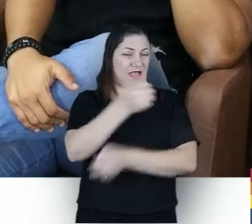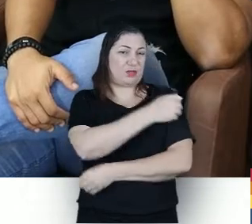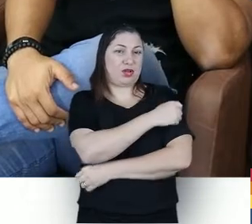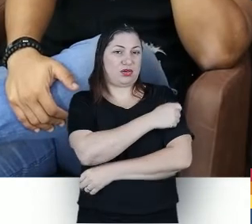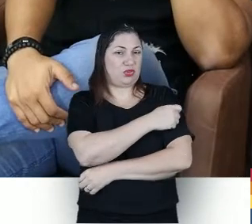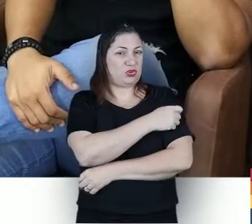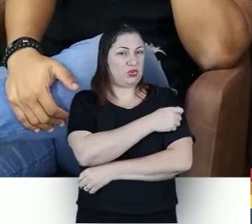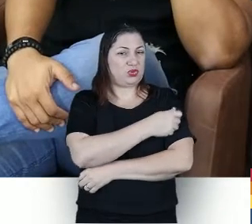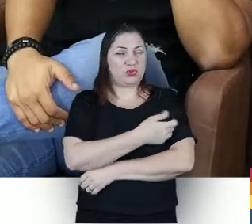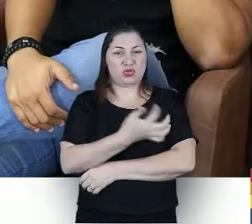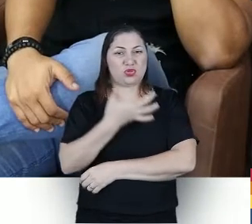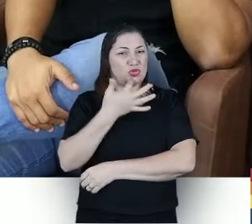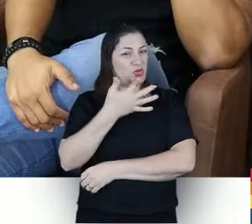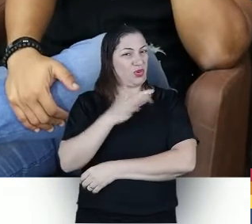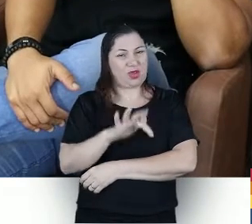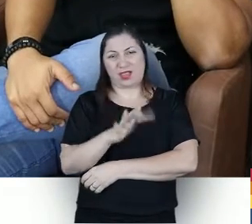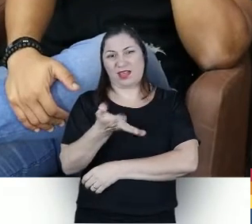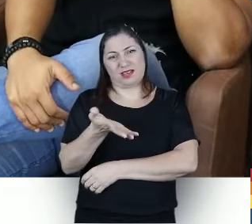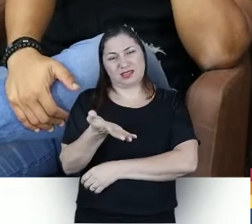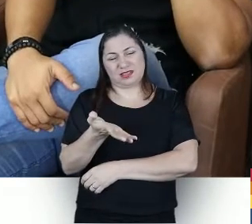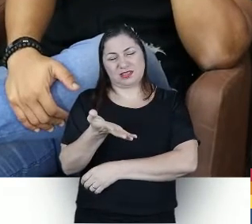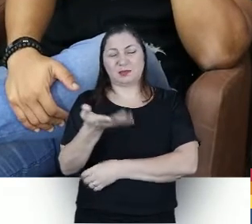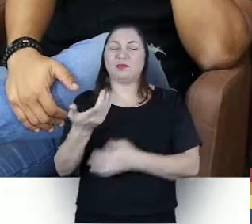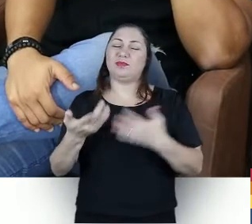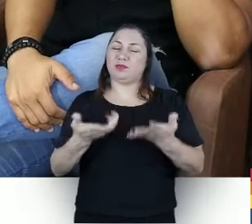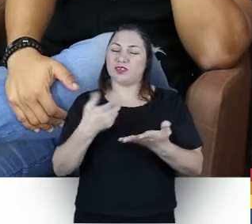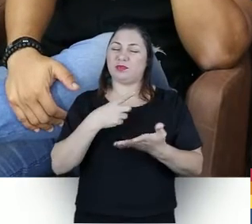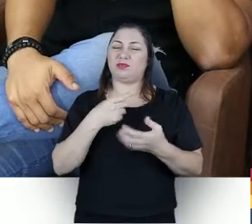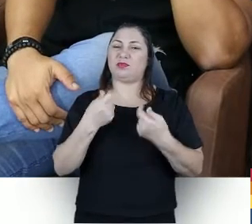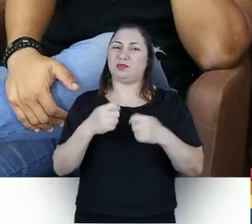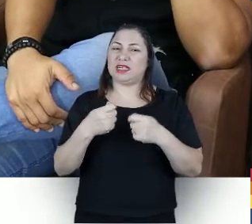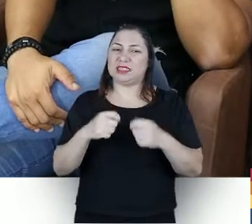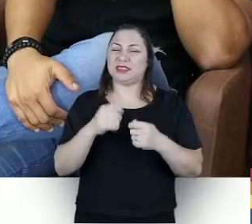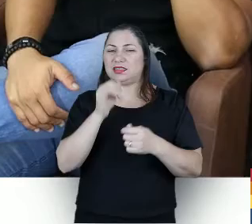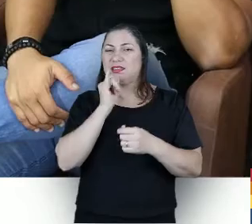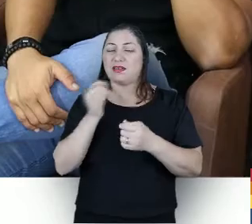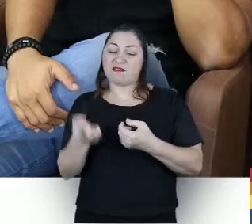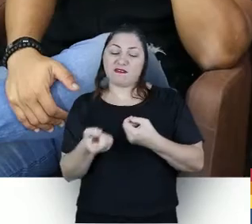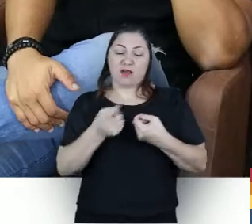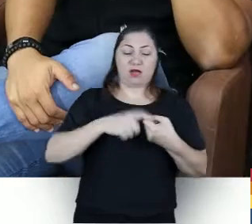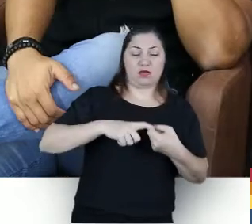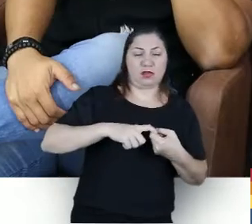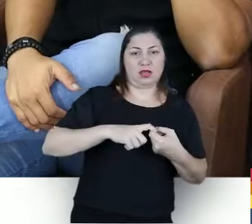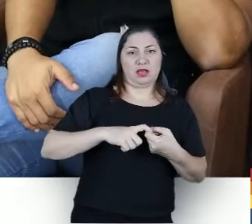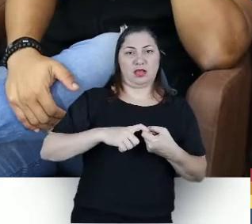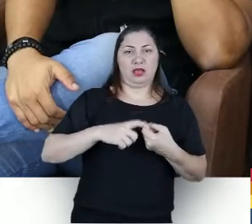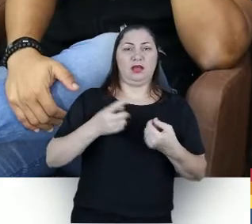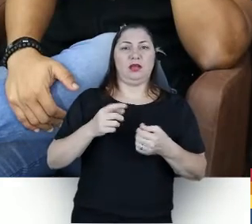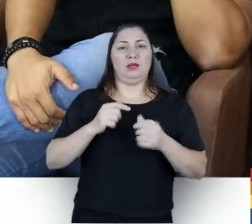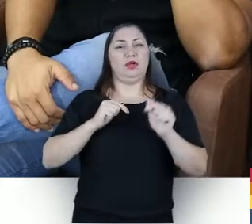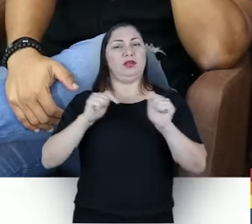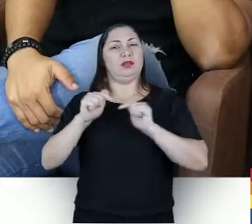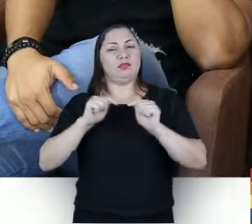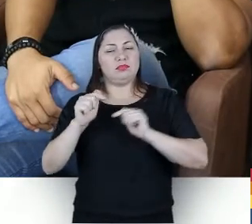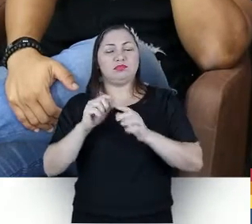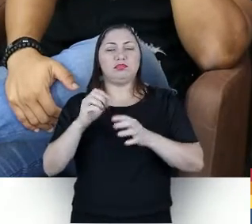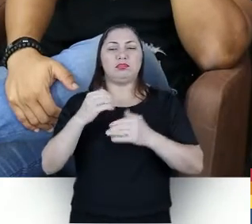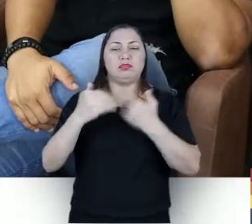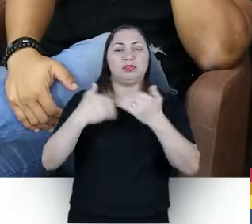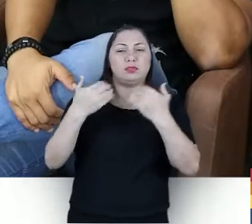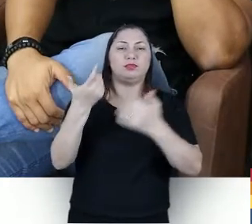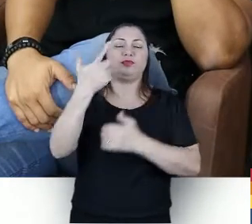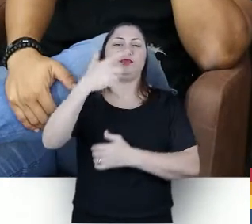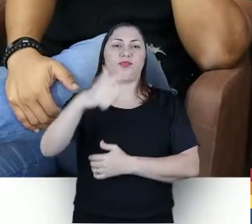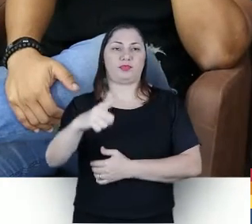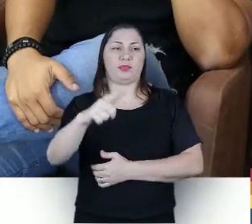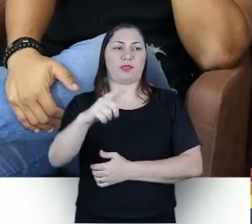aula, as demandas mais urgentes vão aparecendo, por exemplo, né? Você inicia um conteúdo e aí você percebe que o aluno